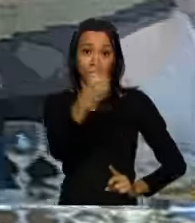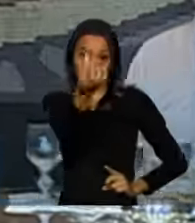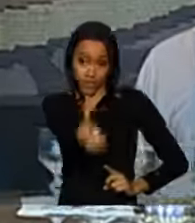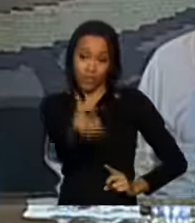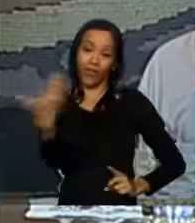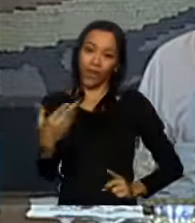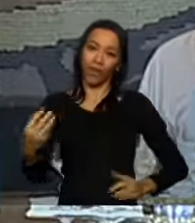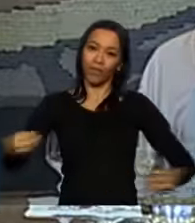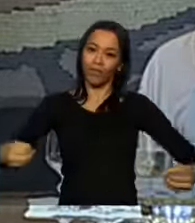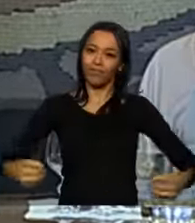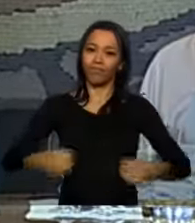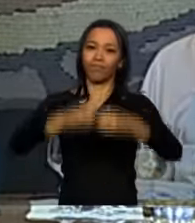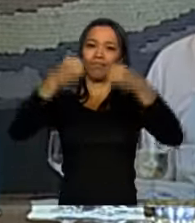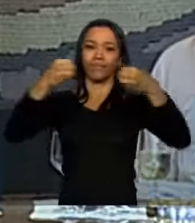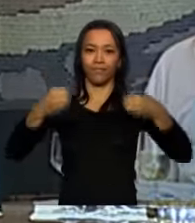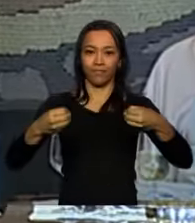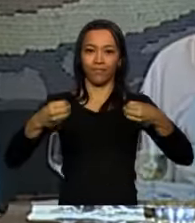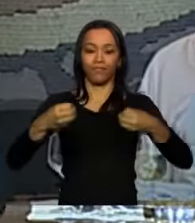brinde.